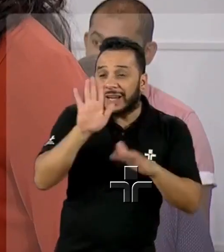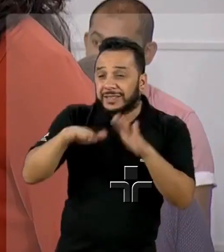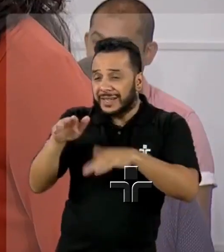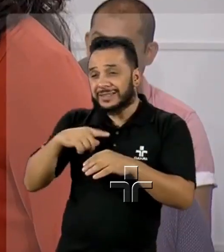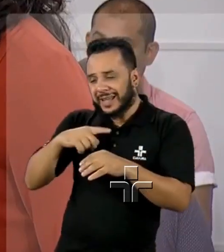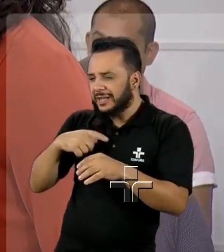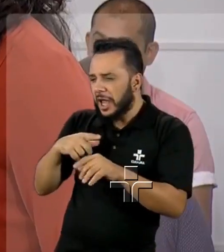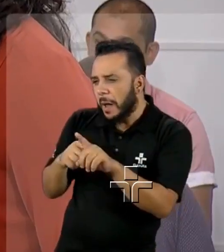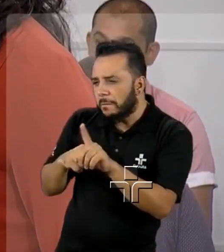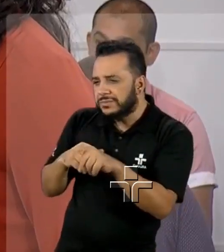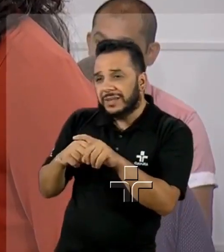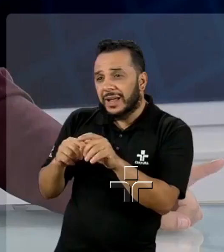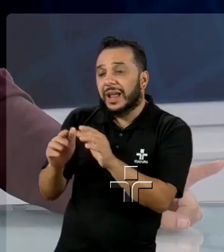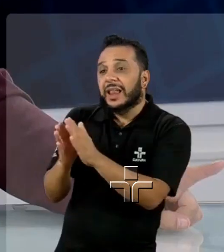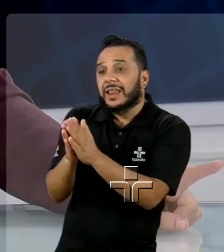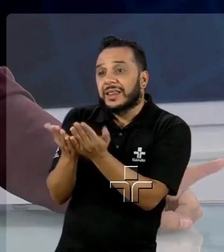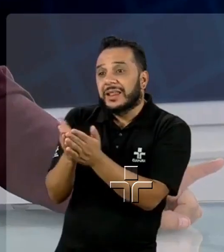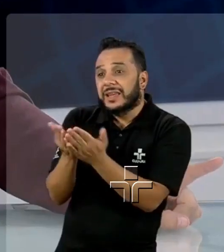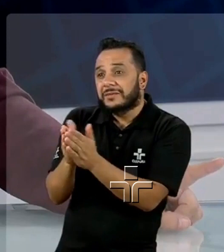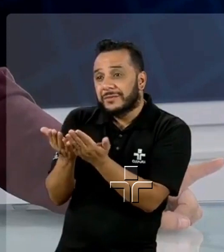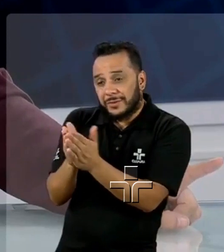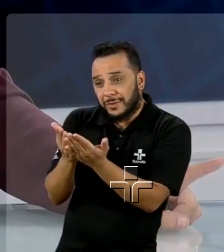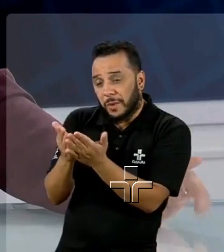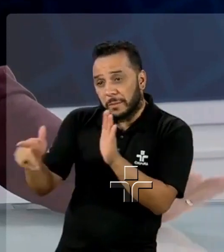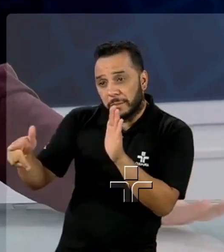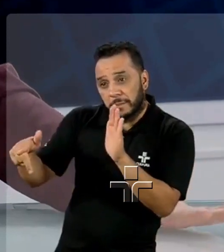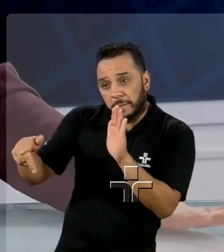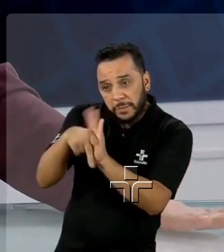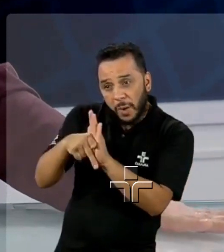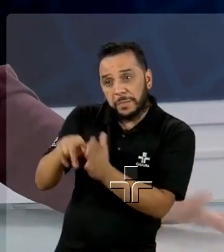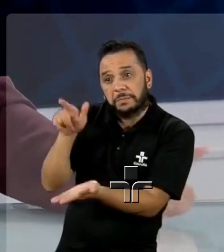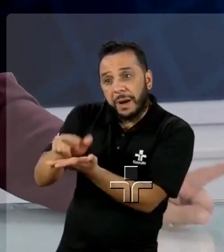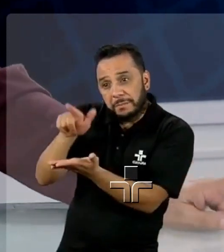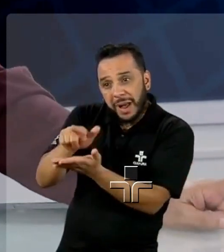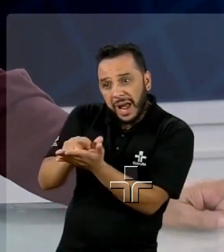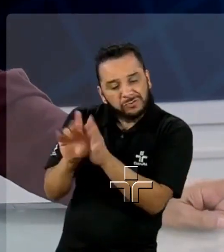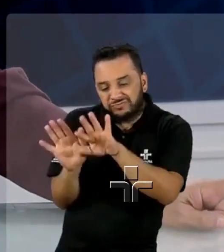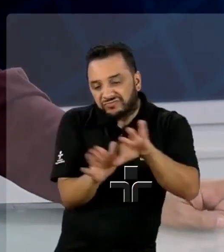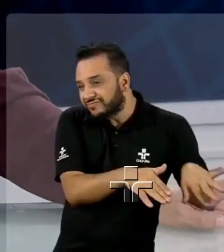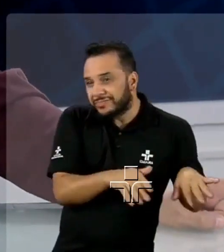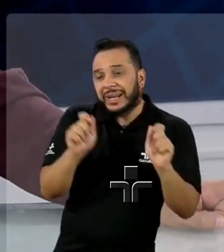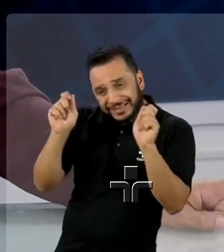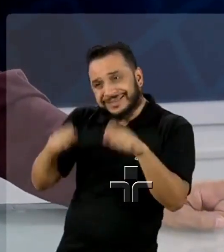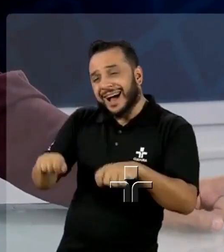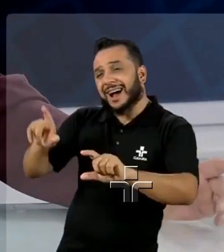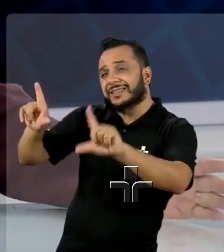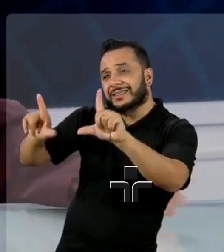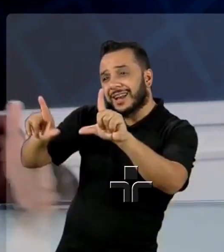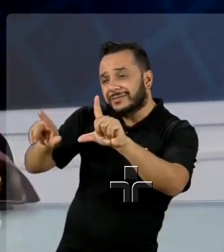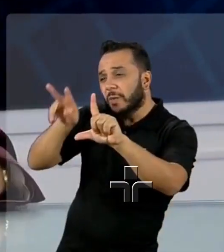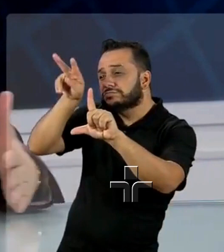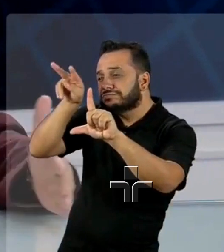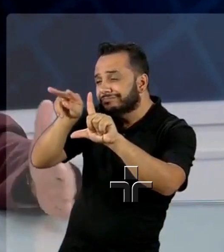lê-lo na forma... Apesar que no Brasil isso não pegou muito bem, nos Estados Unidos pegou muito bem, mas aqui não pegou ainda. Você lê na forma eletrônica. Né?